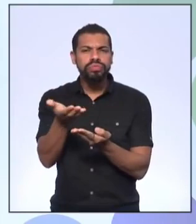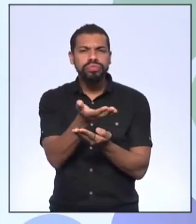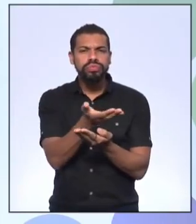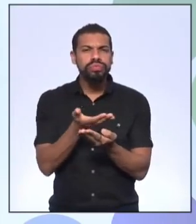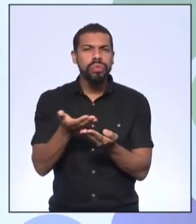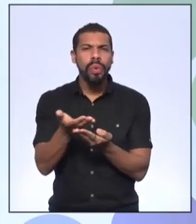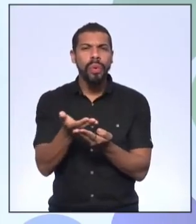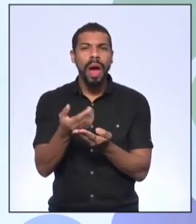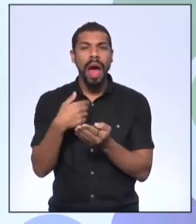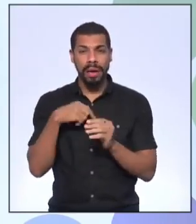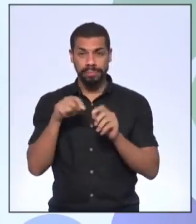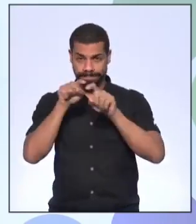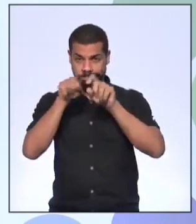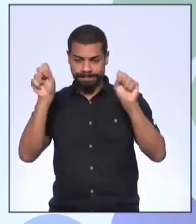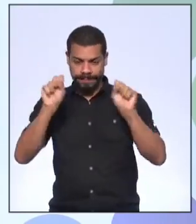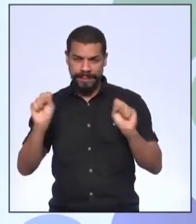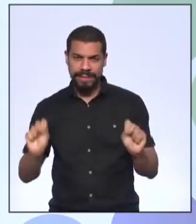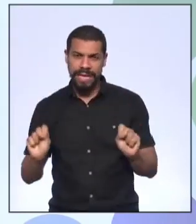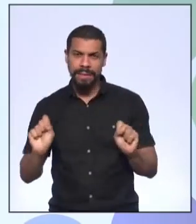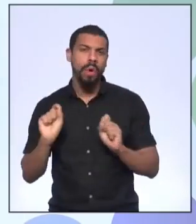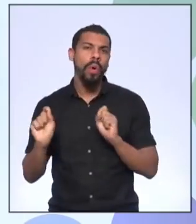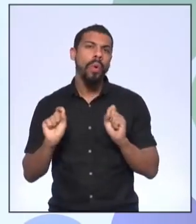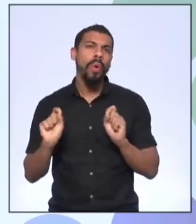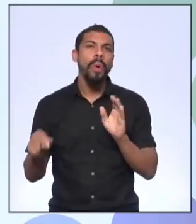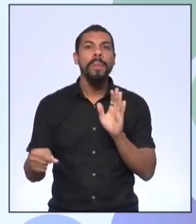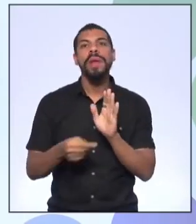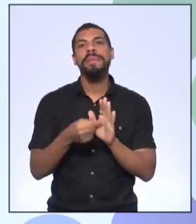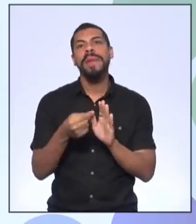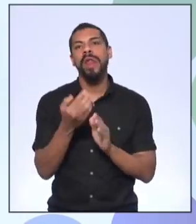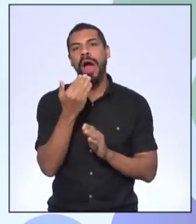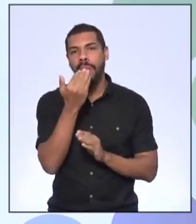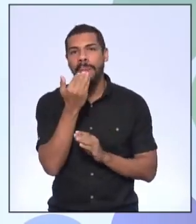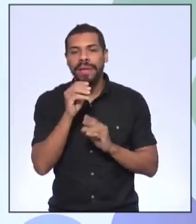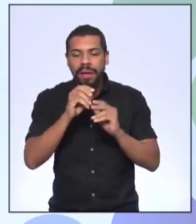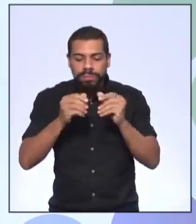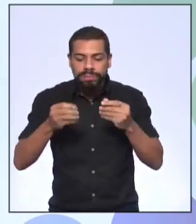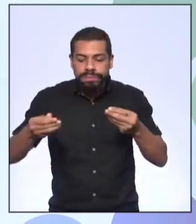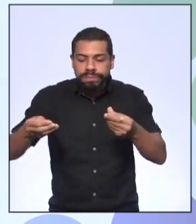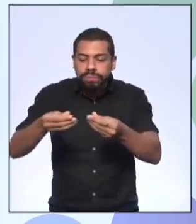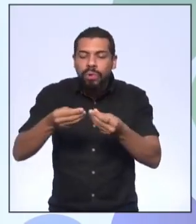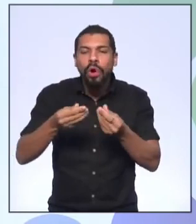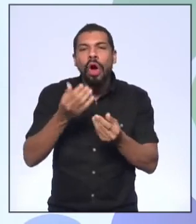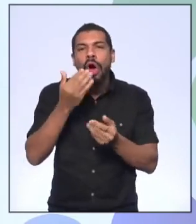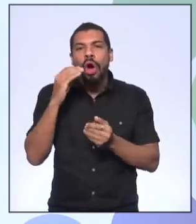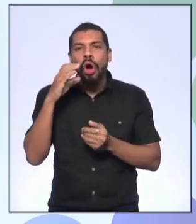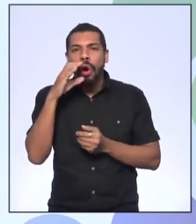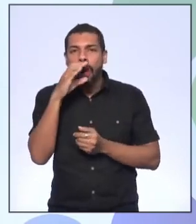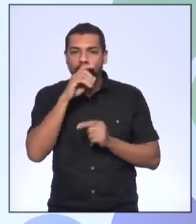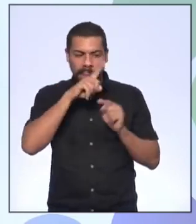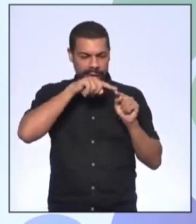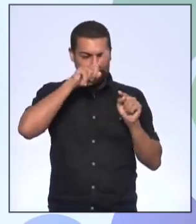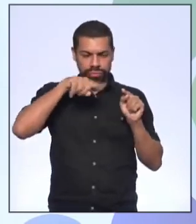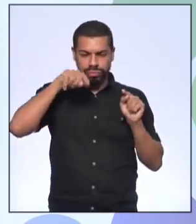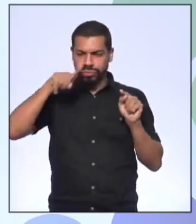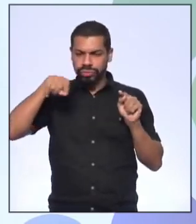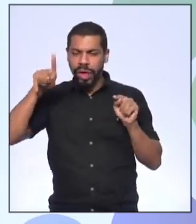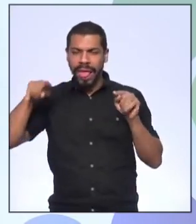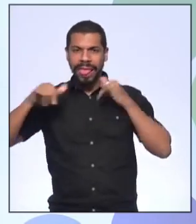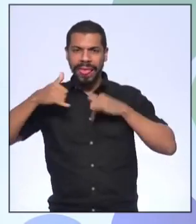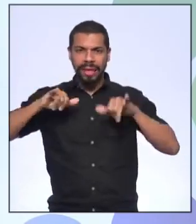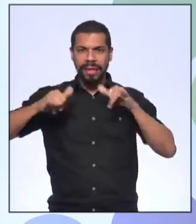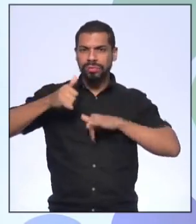Liga o sistema, ela vai aquecer quem? Ela aquece primeiro a comida, né? A comida é aquecida pela interação das ondas eletromagnéticas,